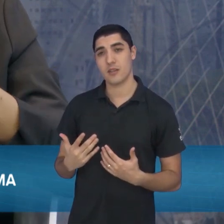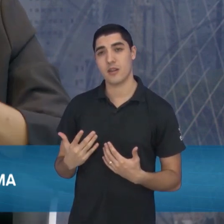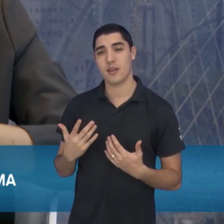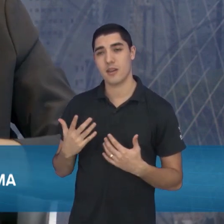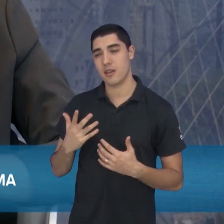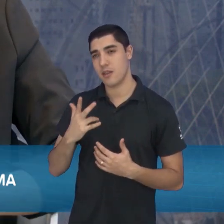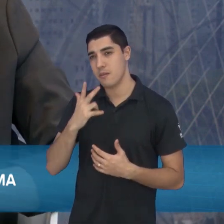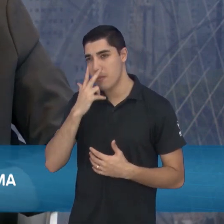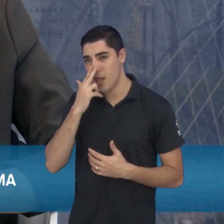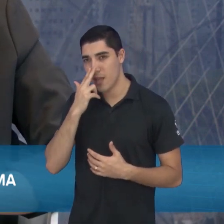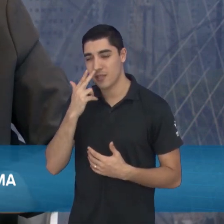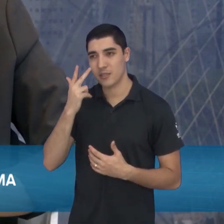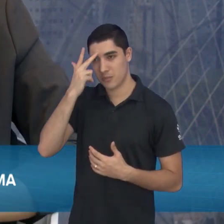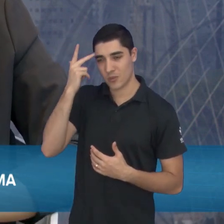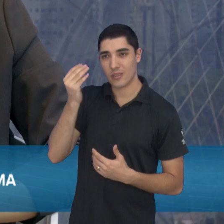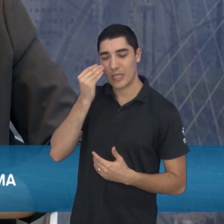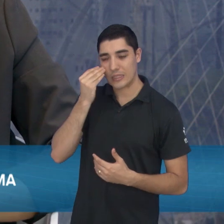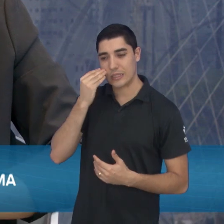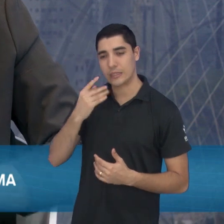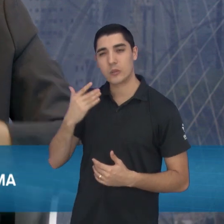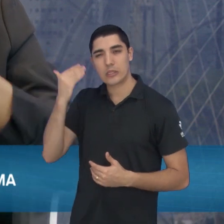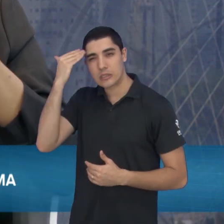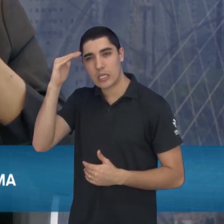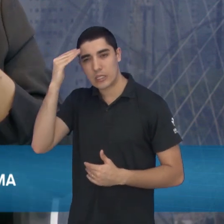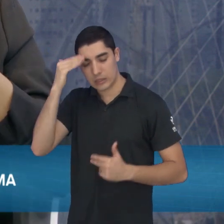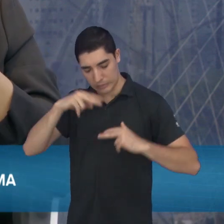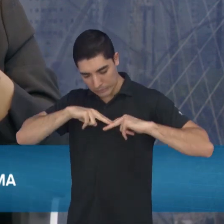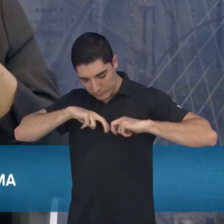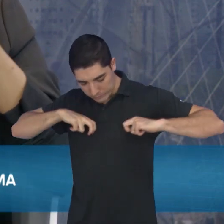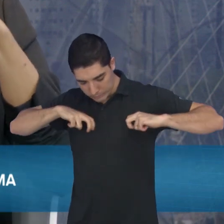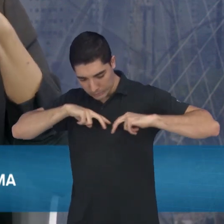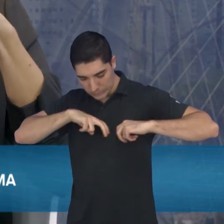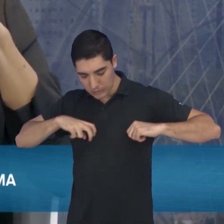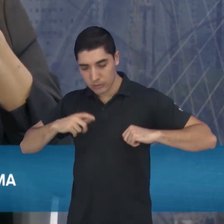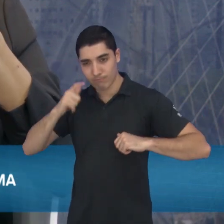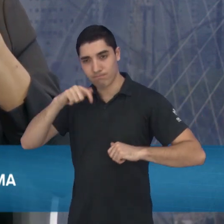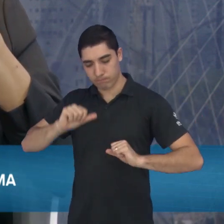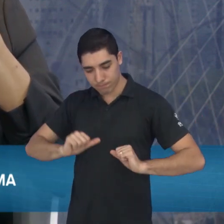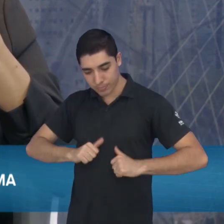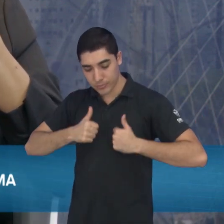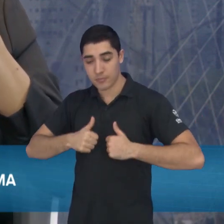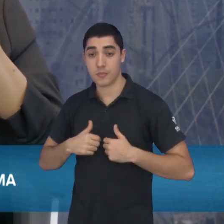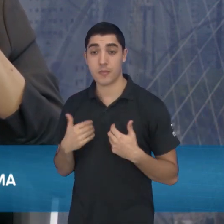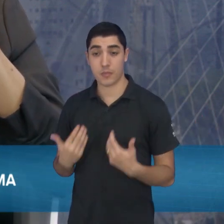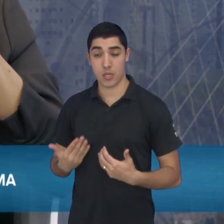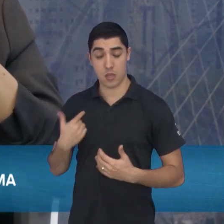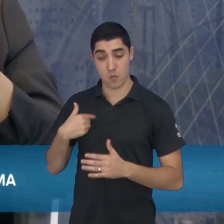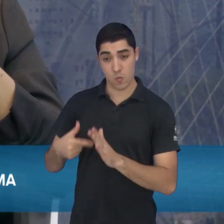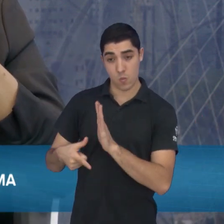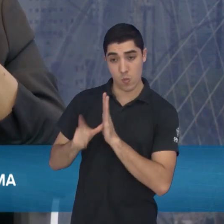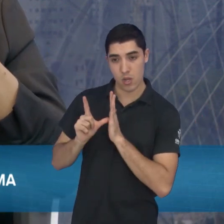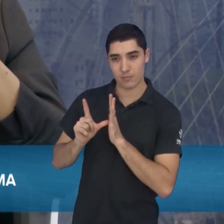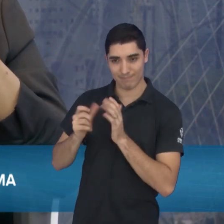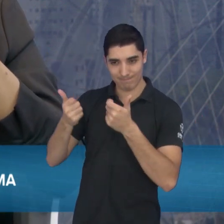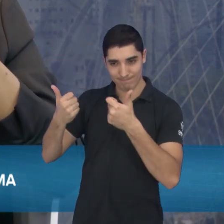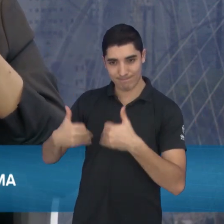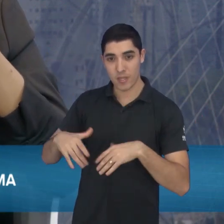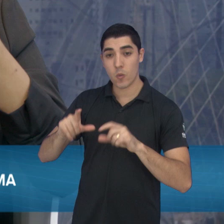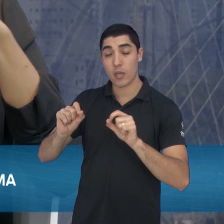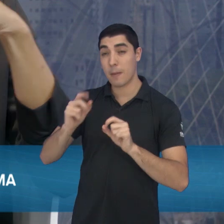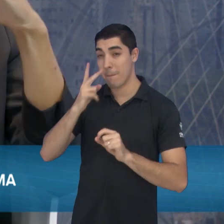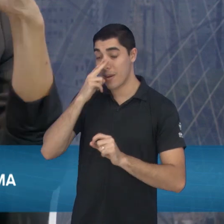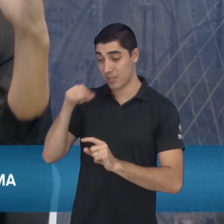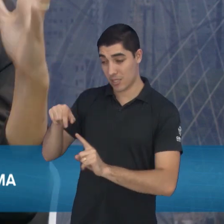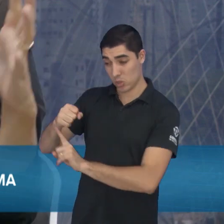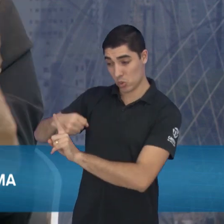se entender e se buscar. E vou voltar na questão que eu disse um pouco antes, de que a gente vive numa